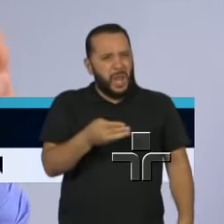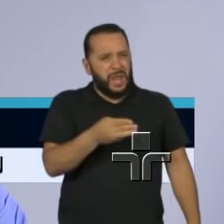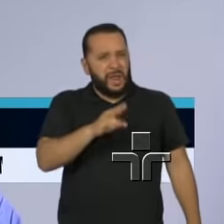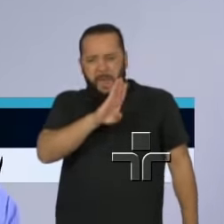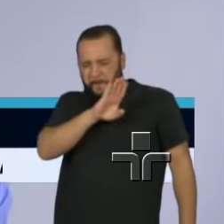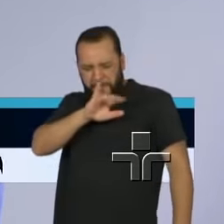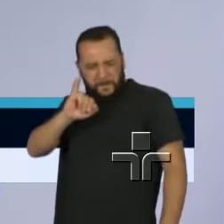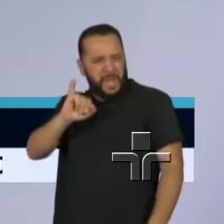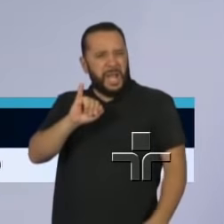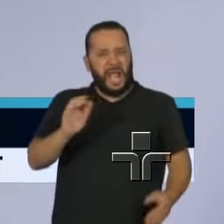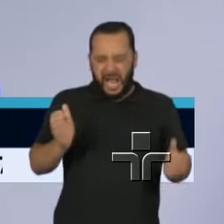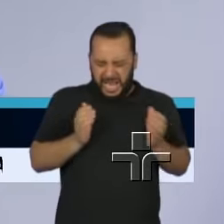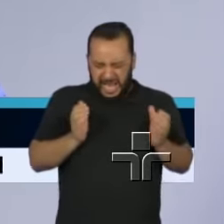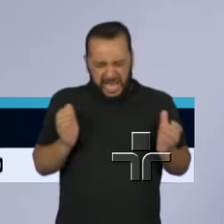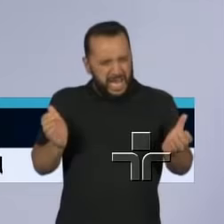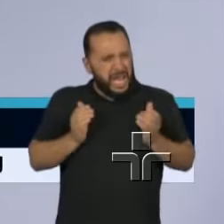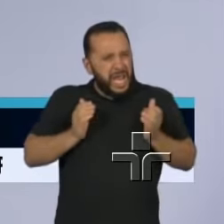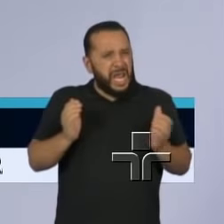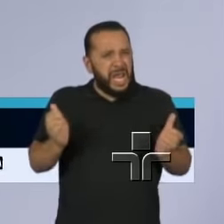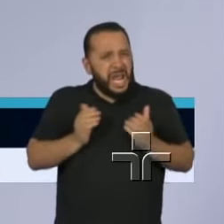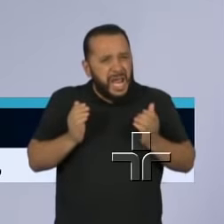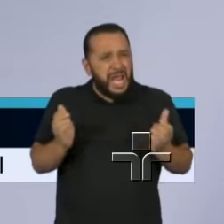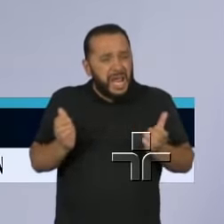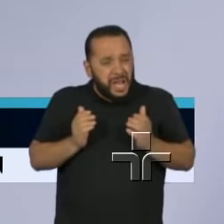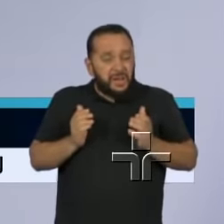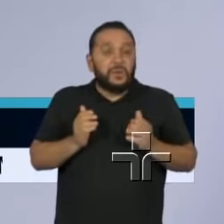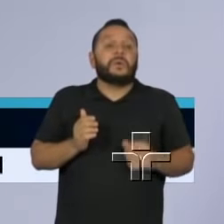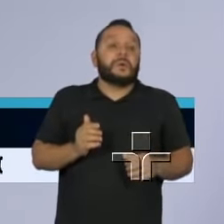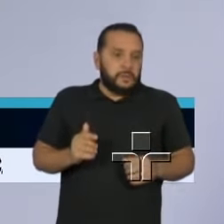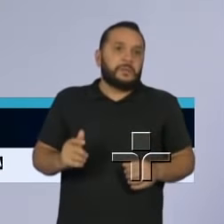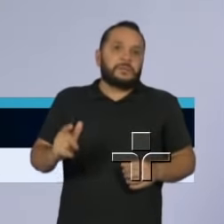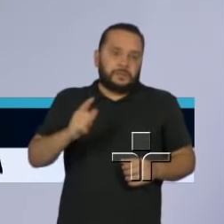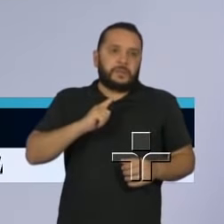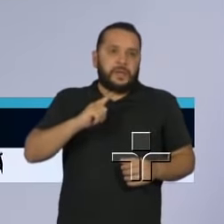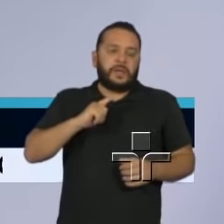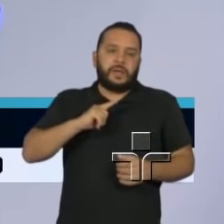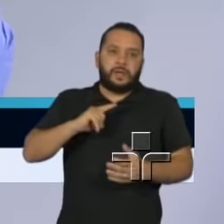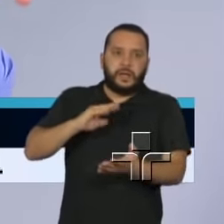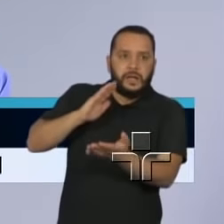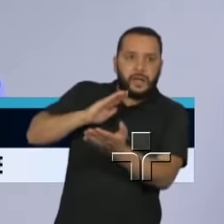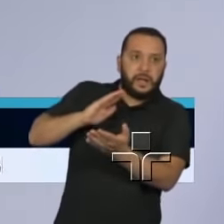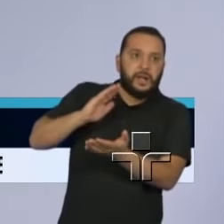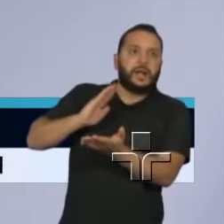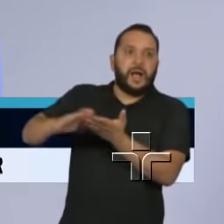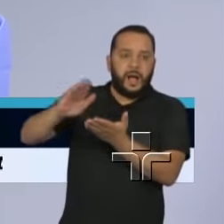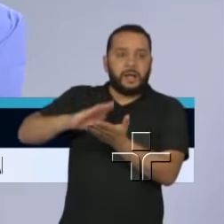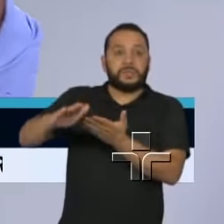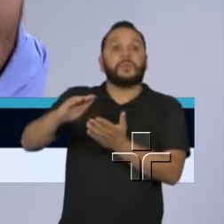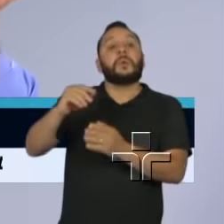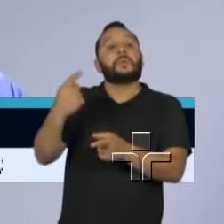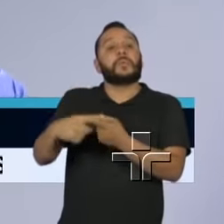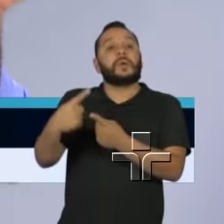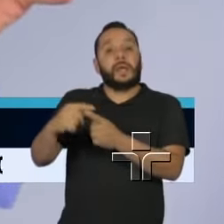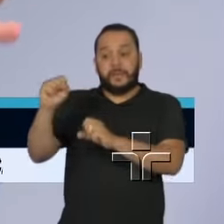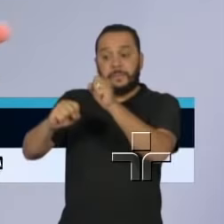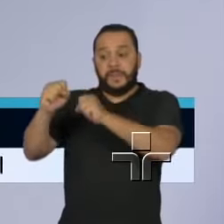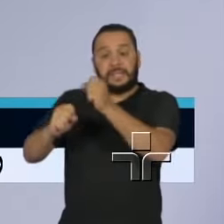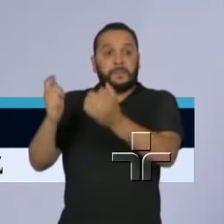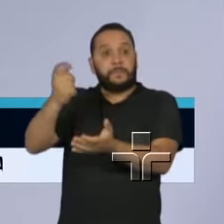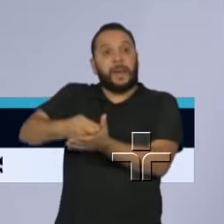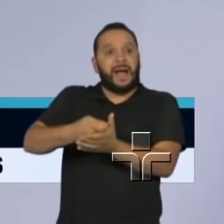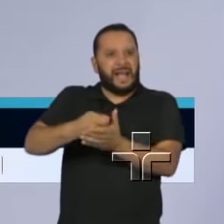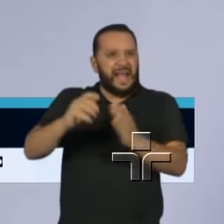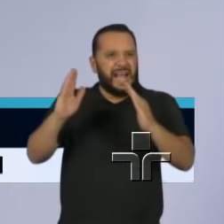bilionário. Com despesas de uma empresa subsidiária que pagava mansões para uso pessoal